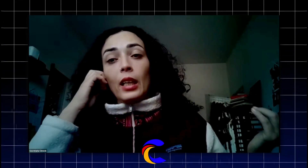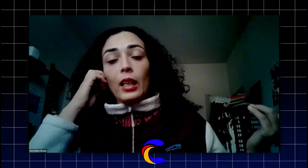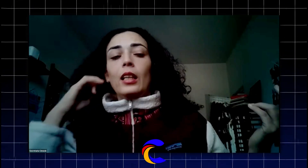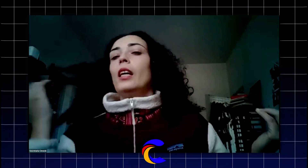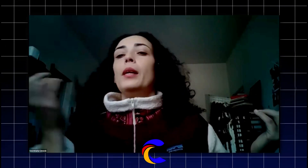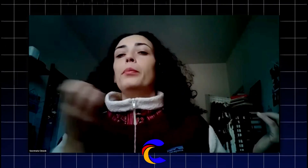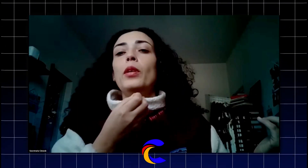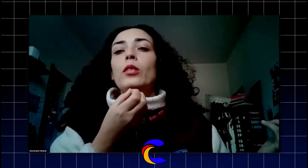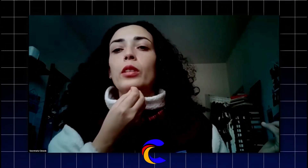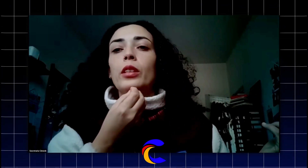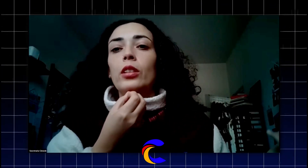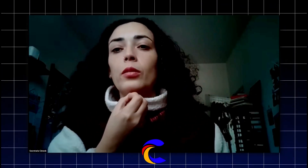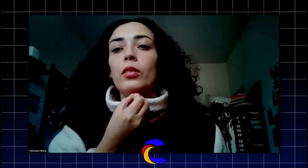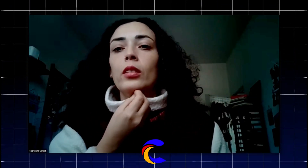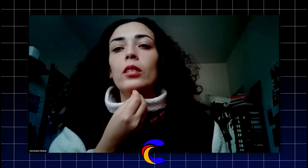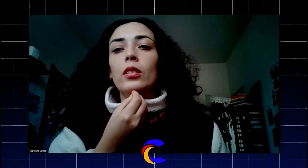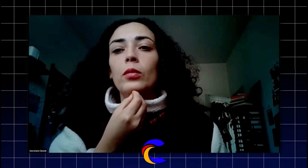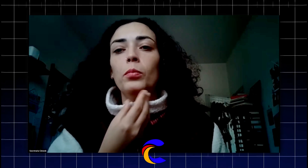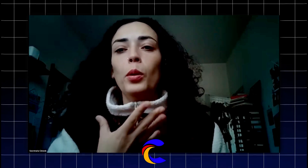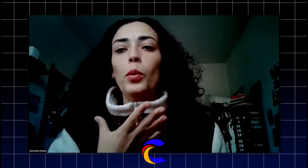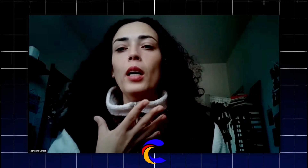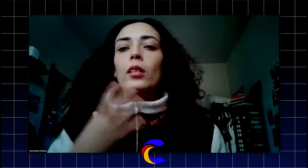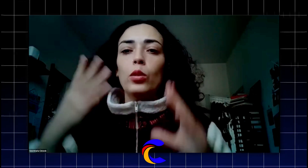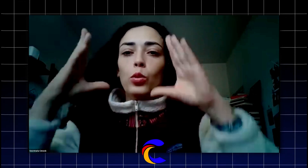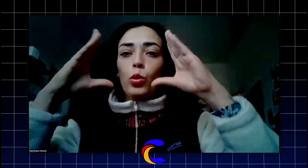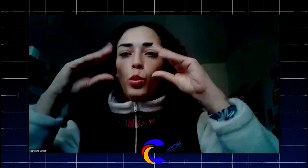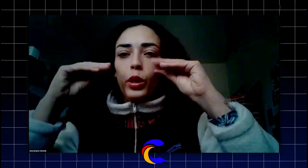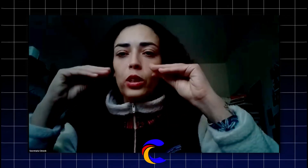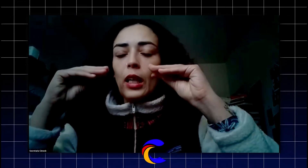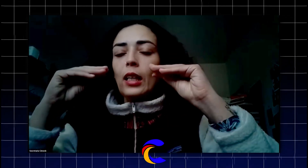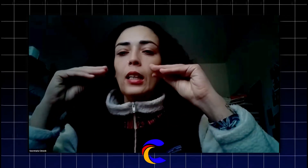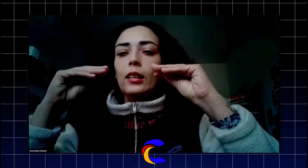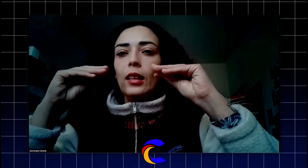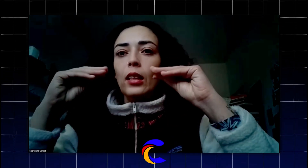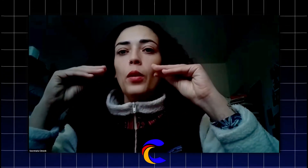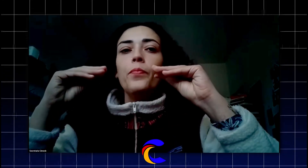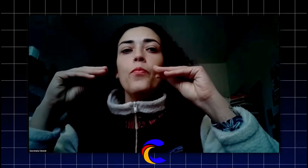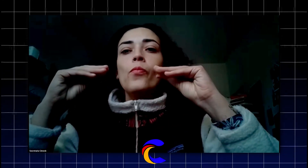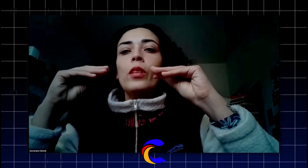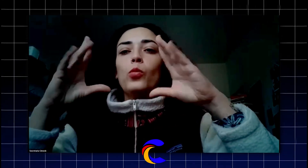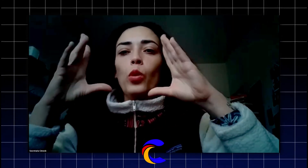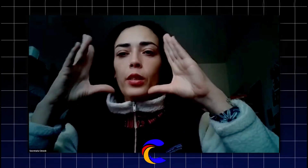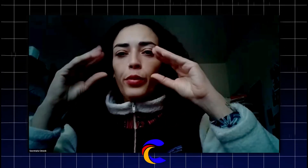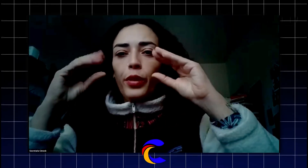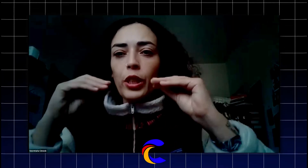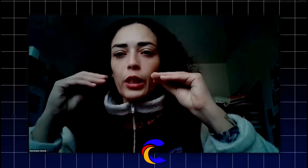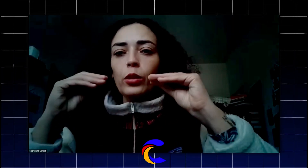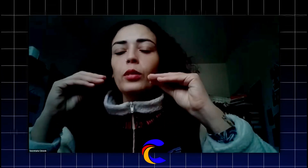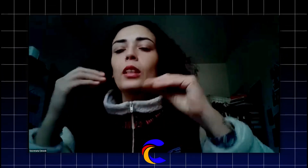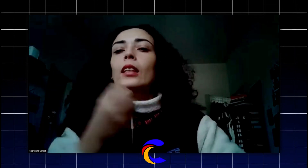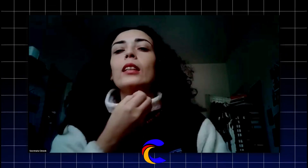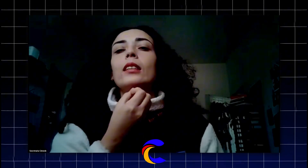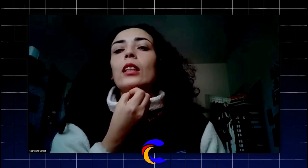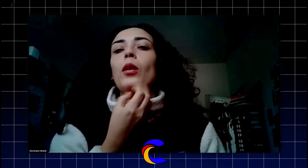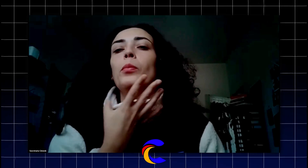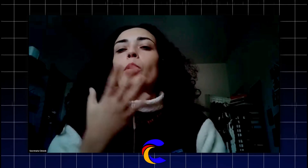aprofundar. Boa noite. Boa noite. Tem esse aqui, ó, o olhinho